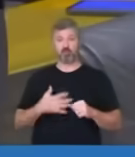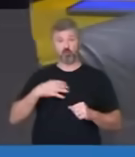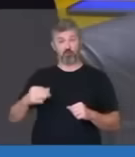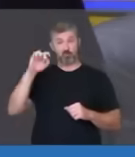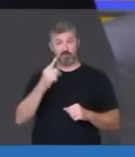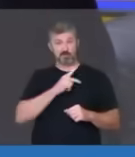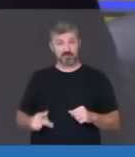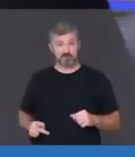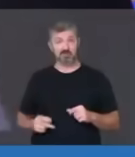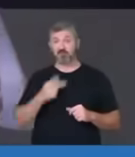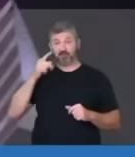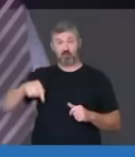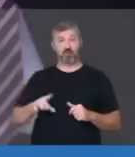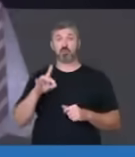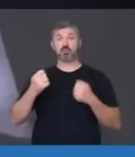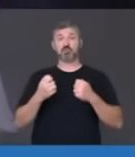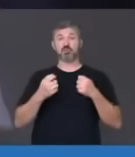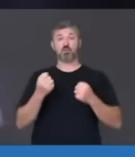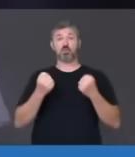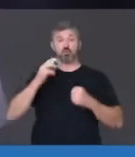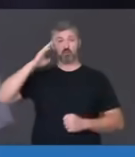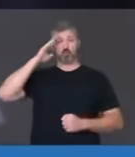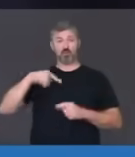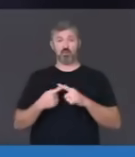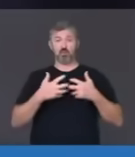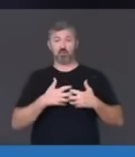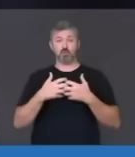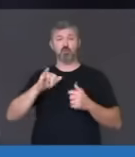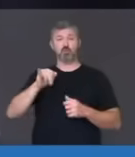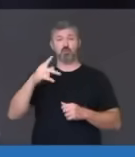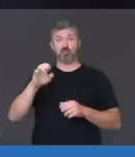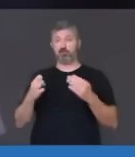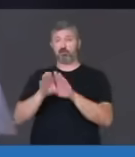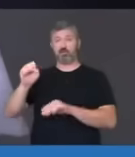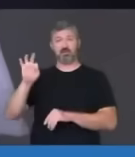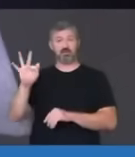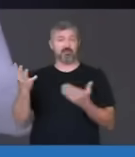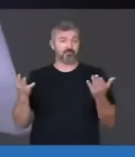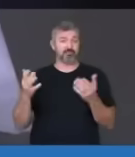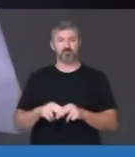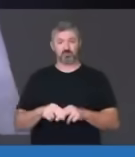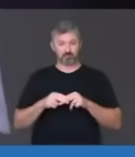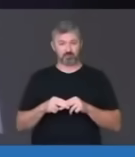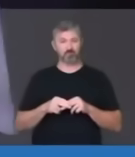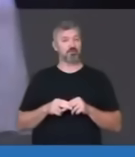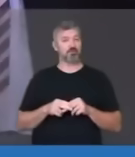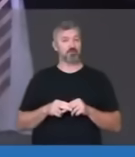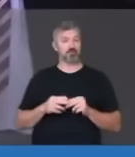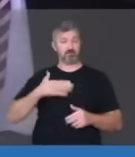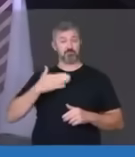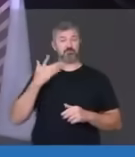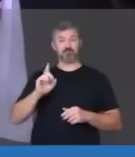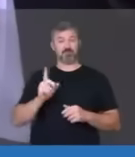ex-presidente da República disse que bastaria um cabo, um soldado e um jipe para fechar o Supremo Tribunal Federal. Por isso, presidente, não nos surpreende